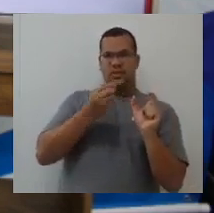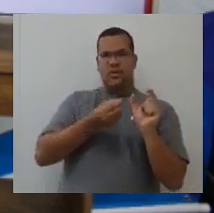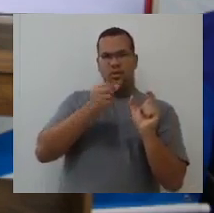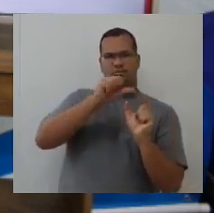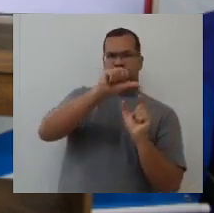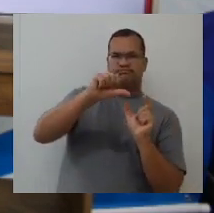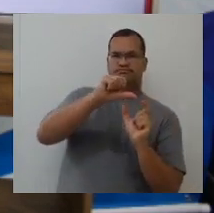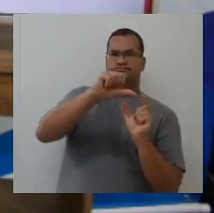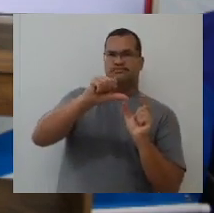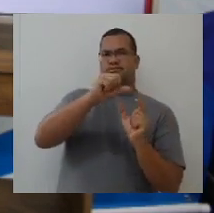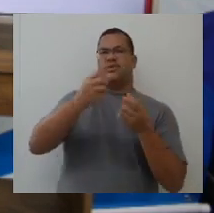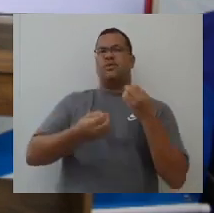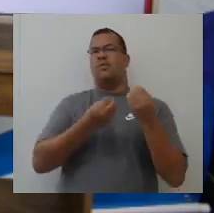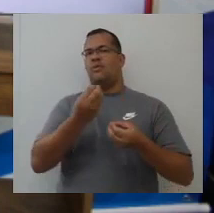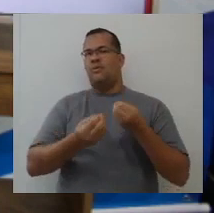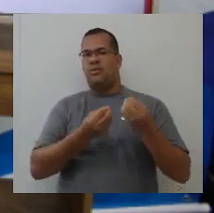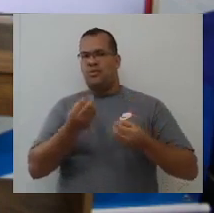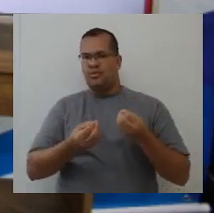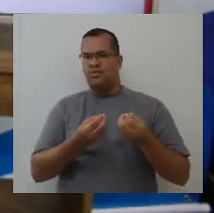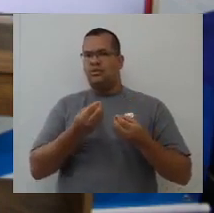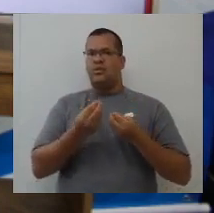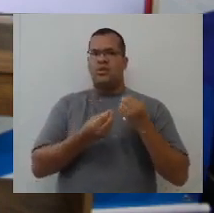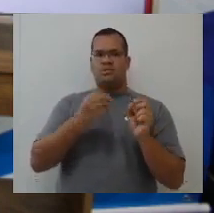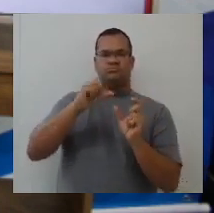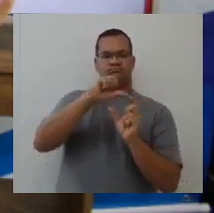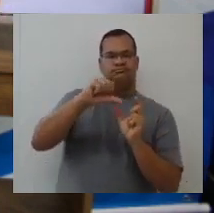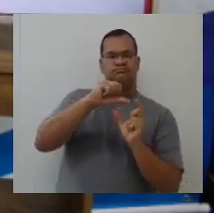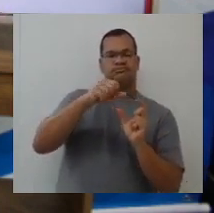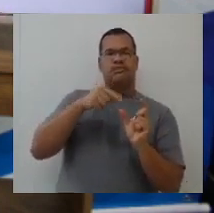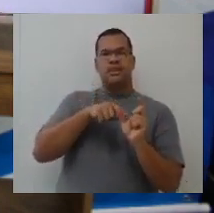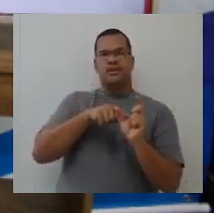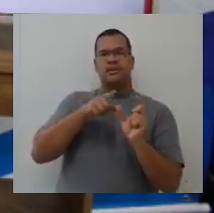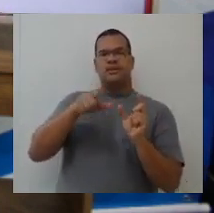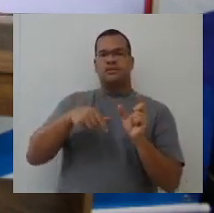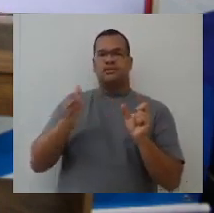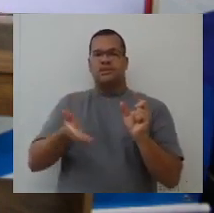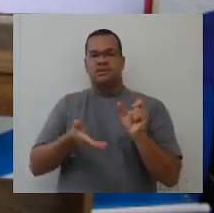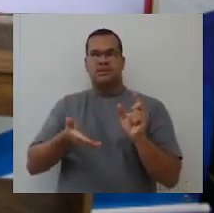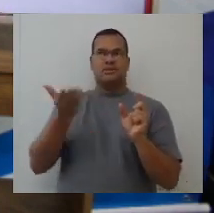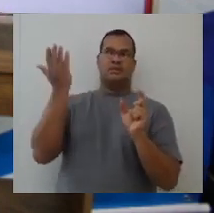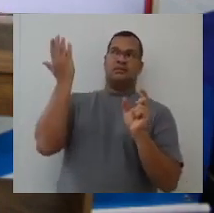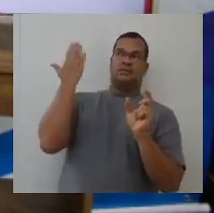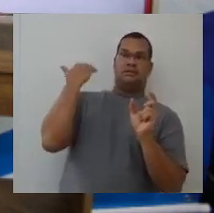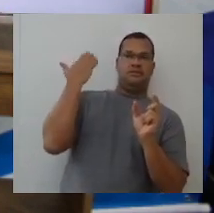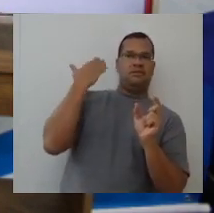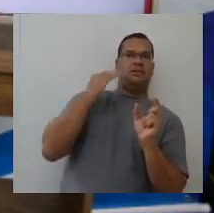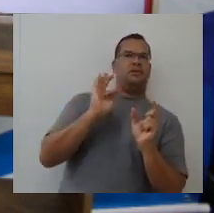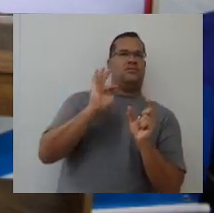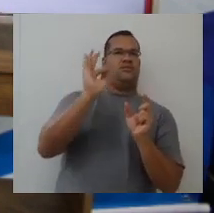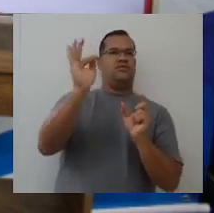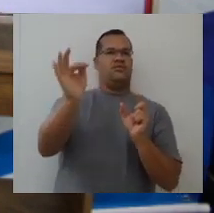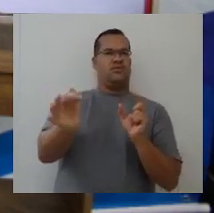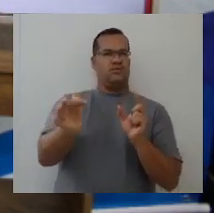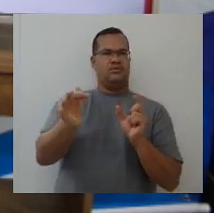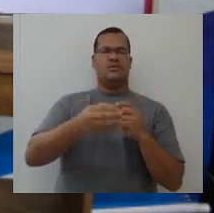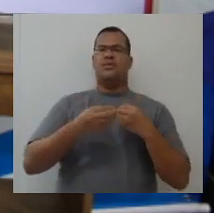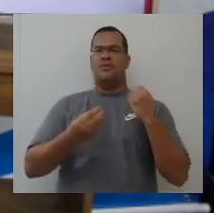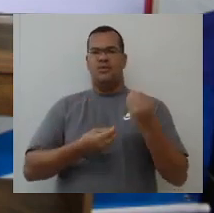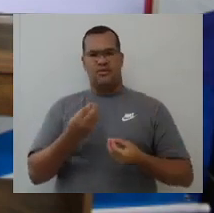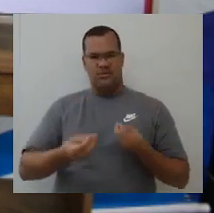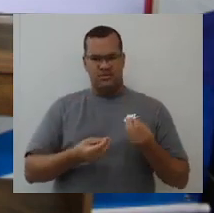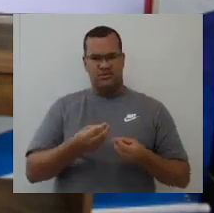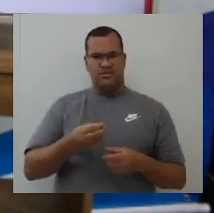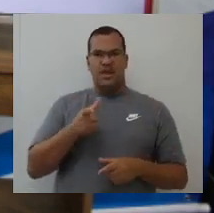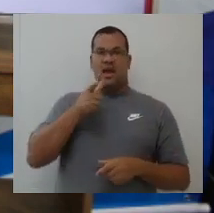como conjugar um verbo. Como é que eu conjugo esse verbo no presente, no passado, no futuro? E aí a língua